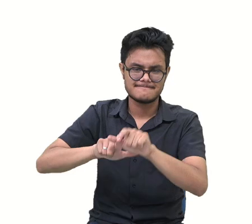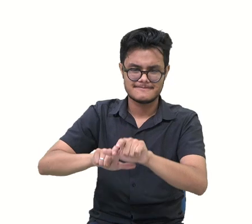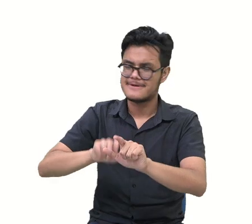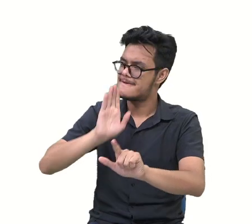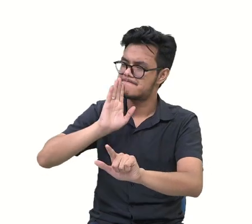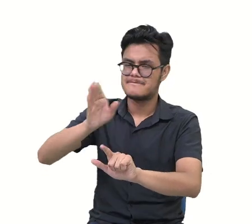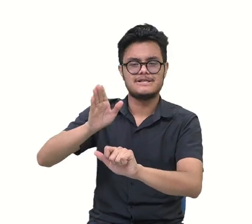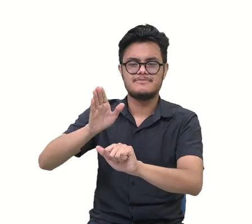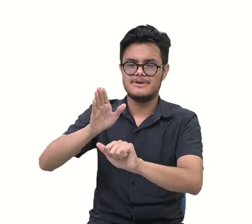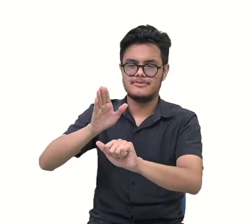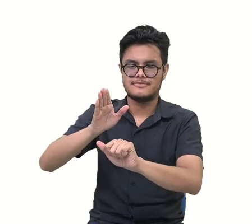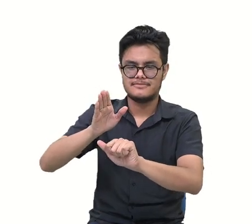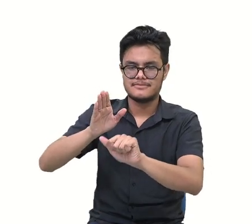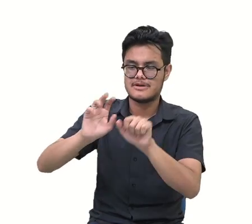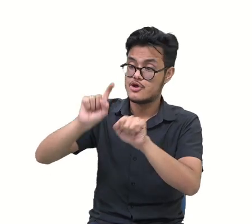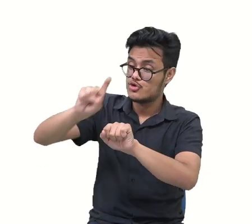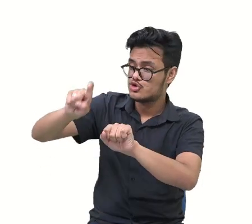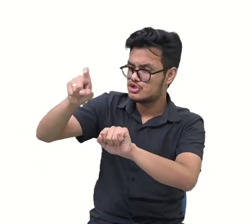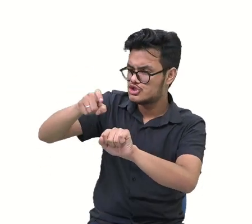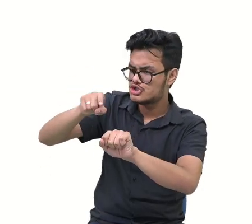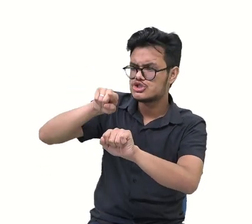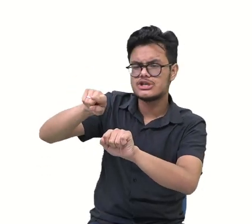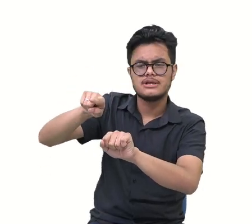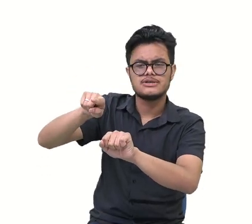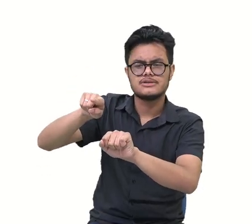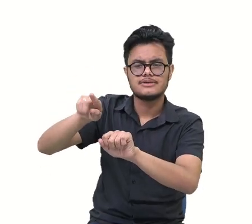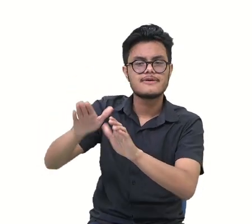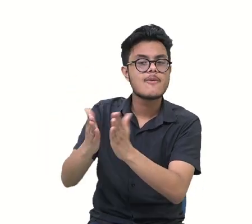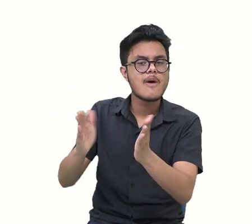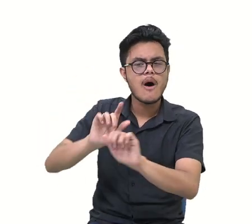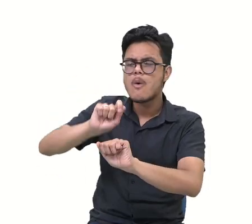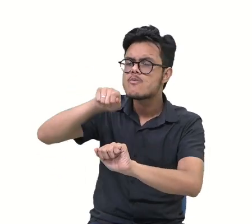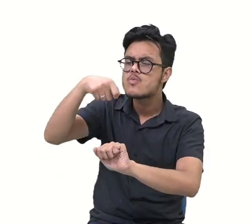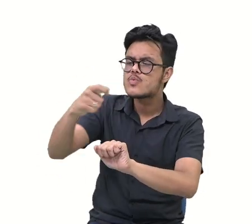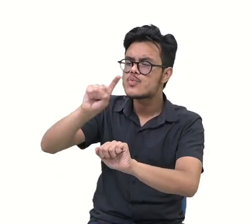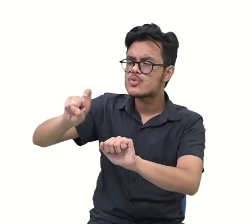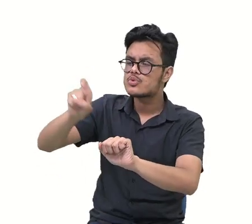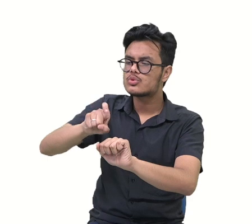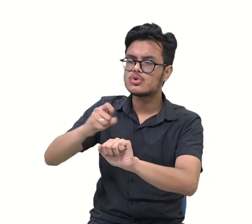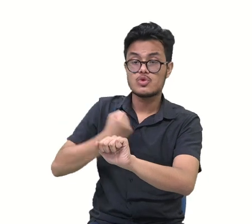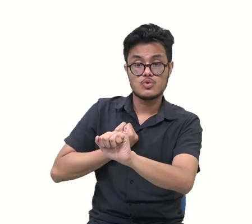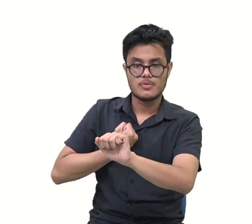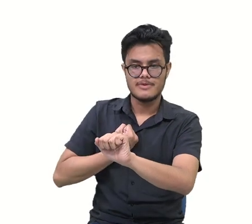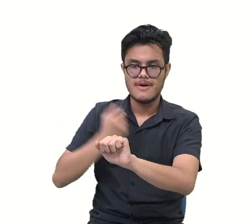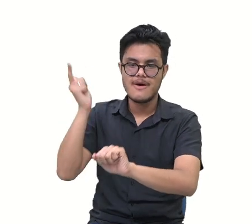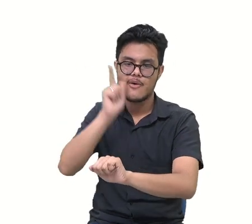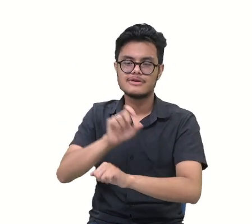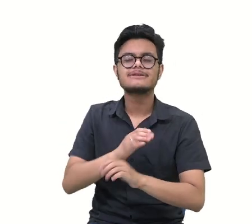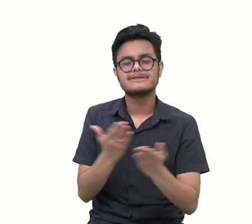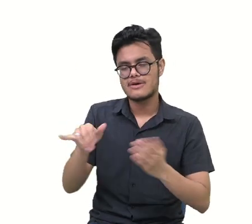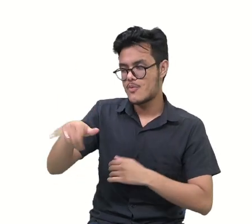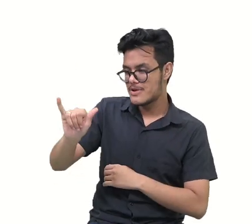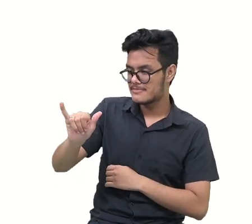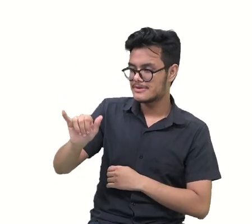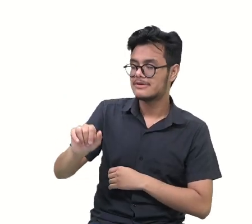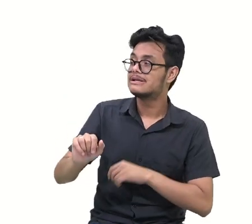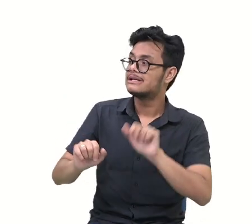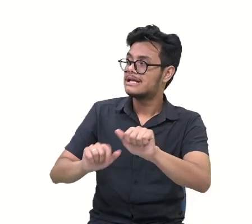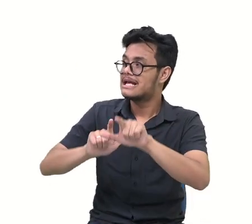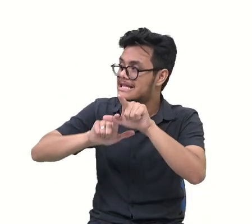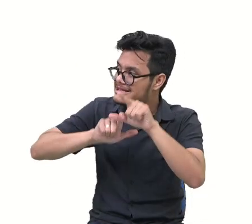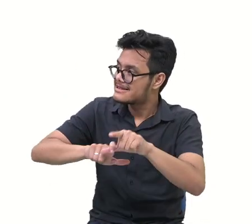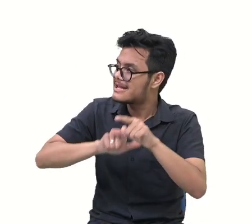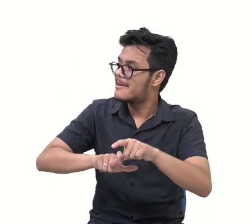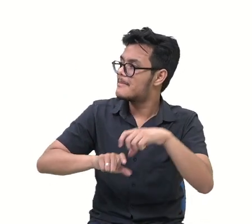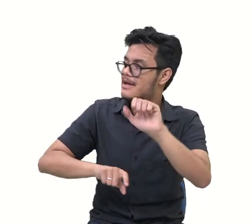diretamente do valor de x, tá? Eu só consegui obter esse valor aqui de y porque